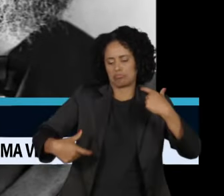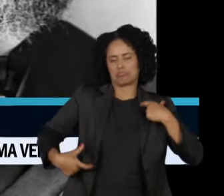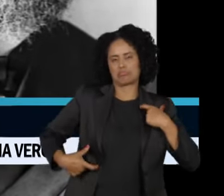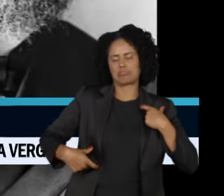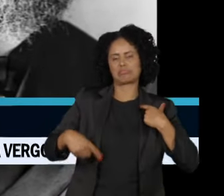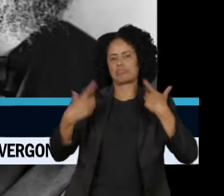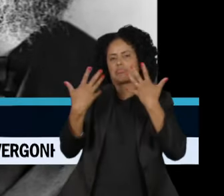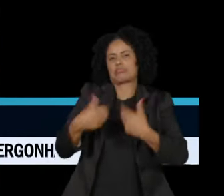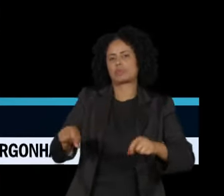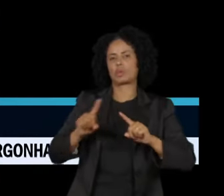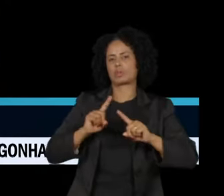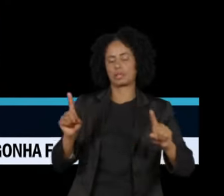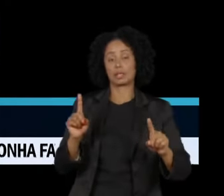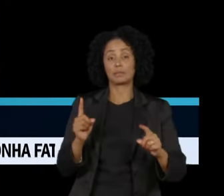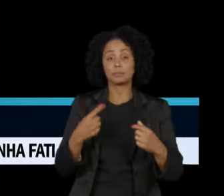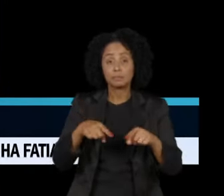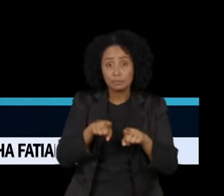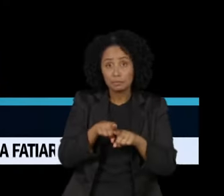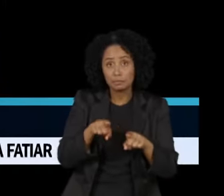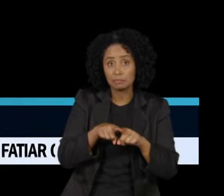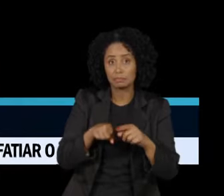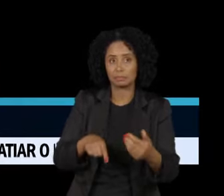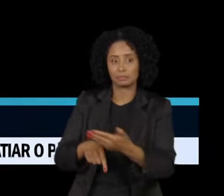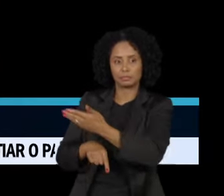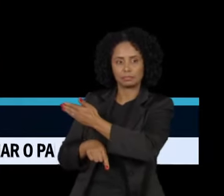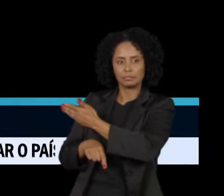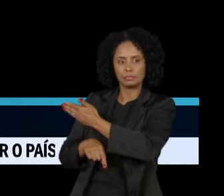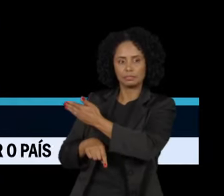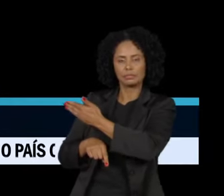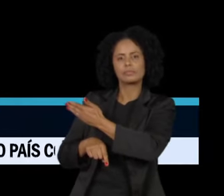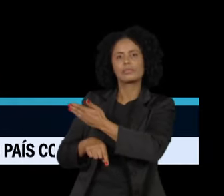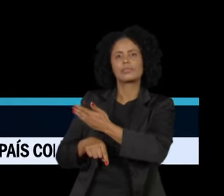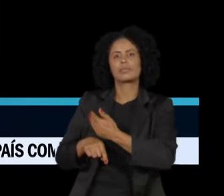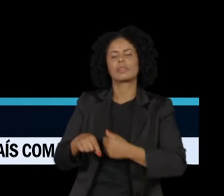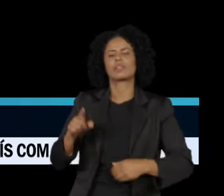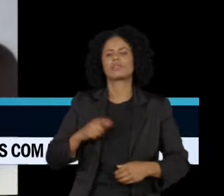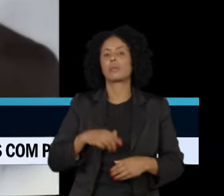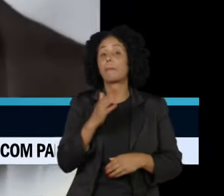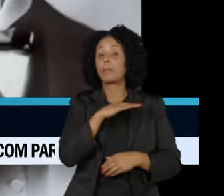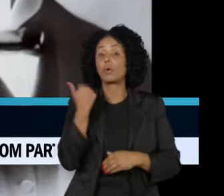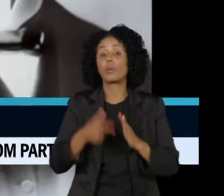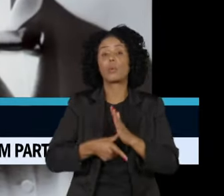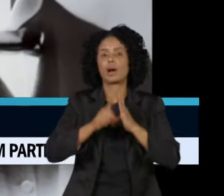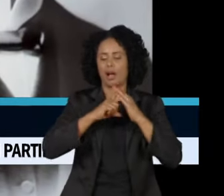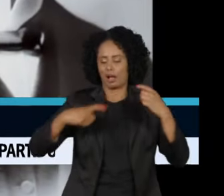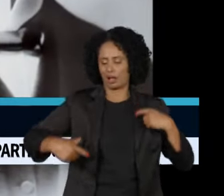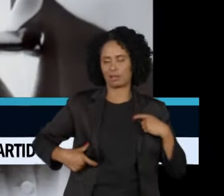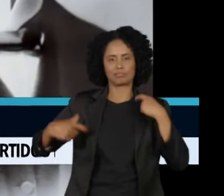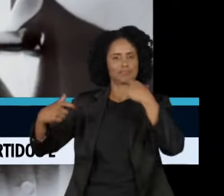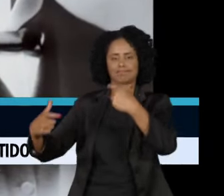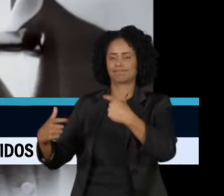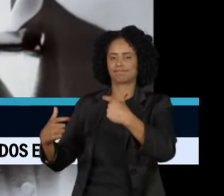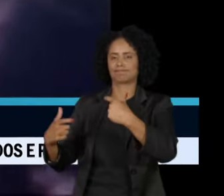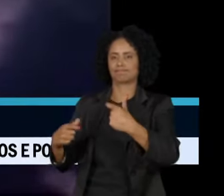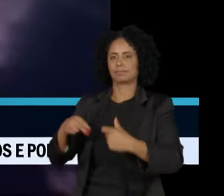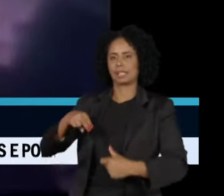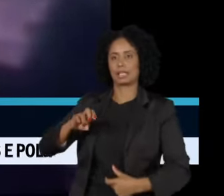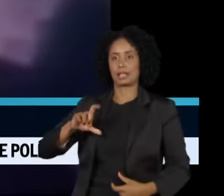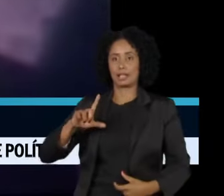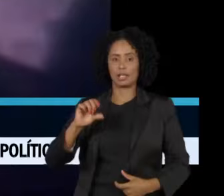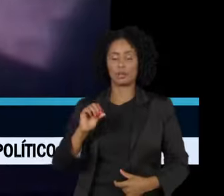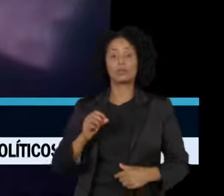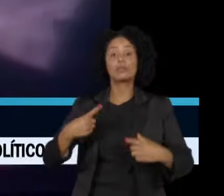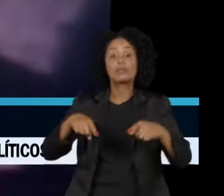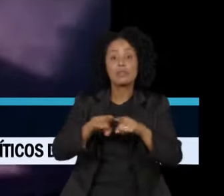um civil na presidência. Afonso Pena morreu antes de terminar o mandato e não passou a faixa para Nilo Peçanha.